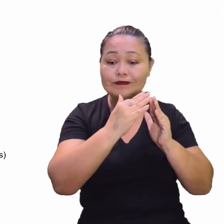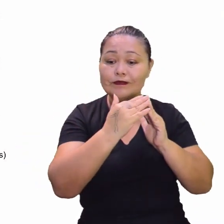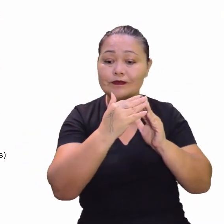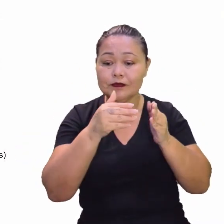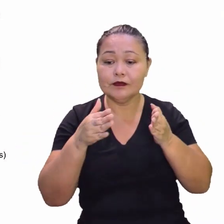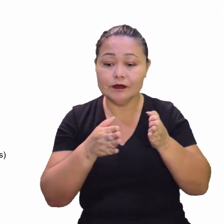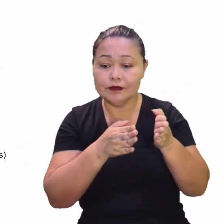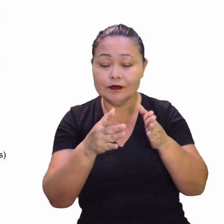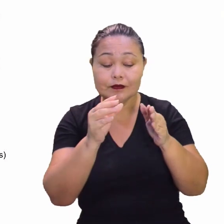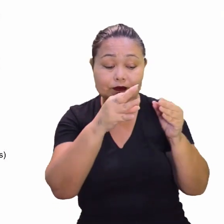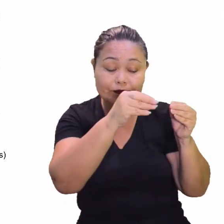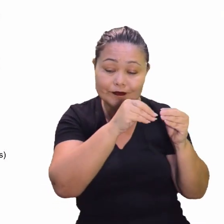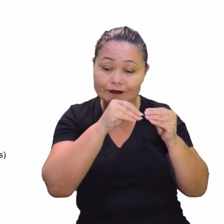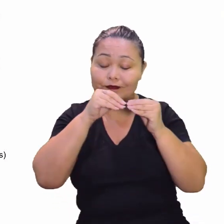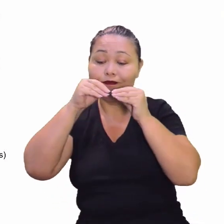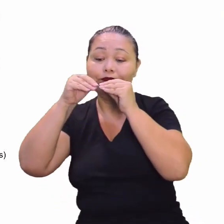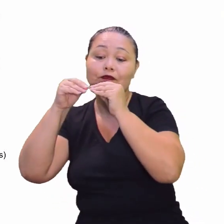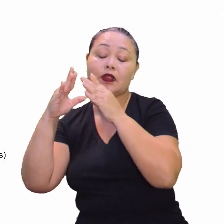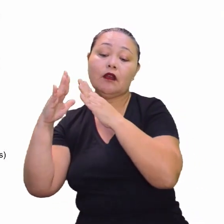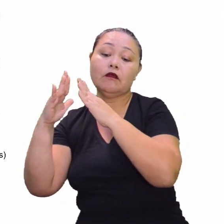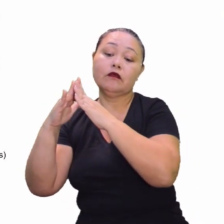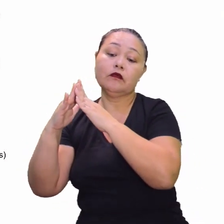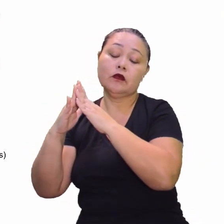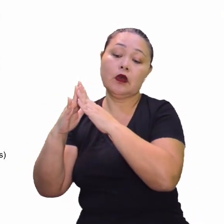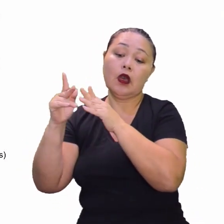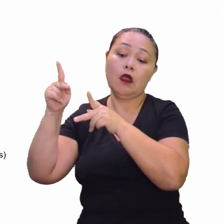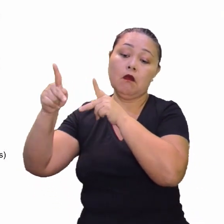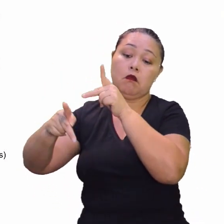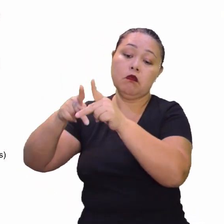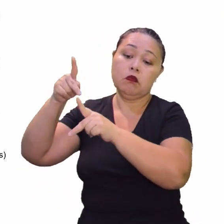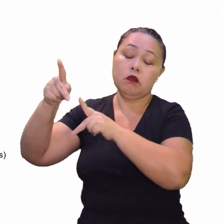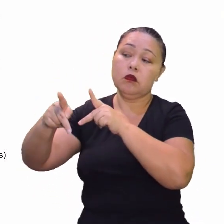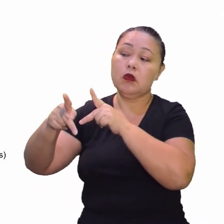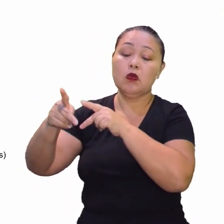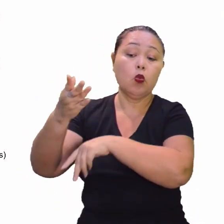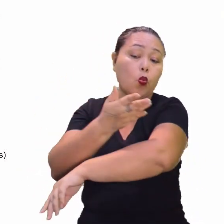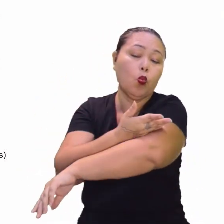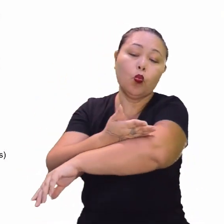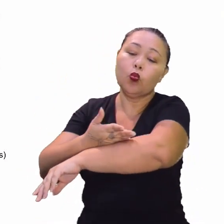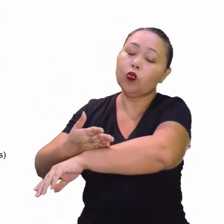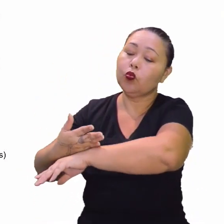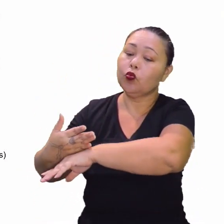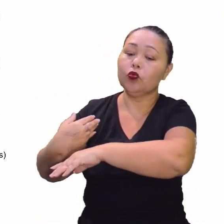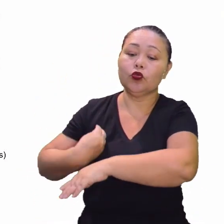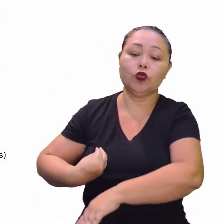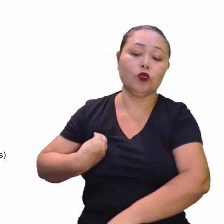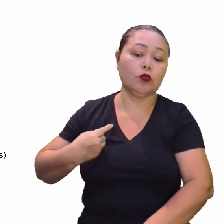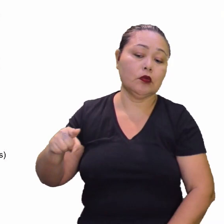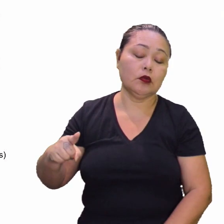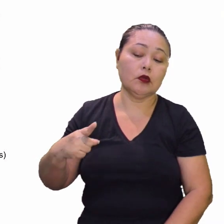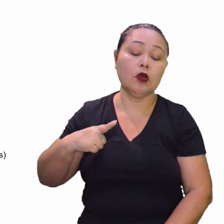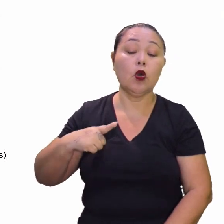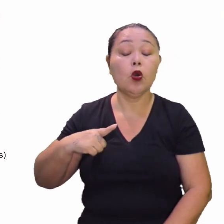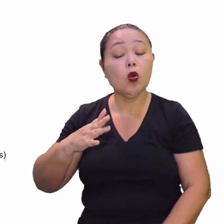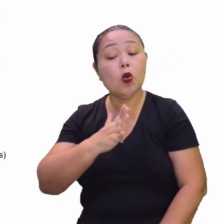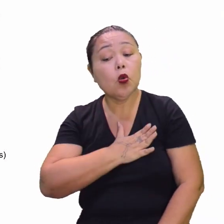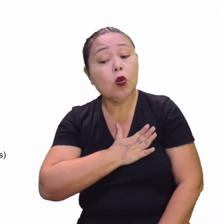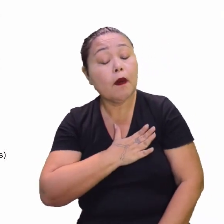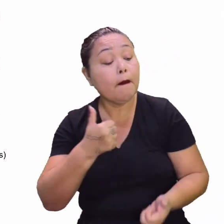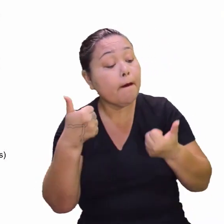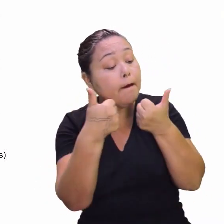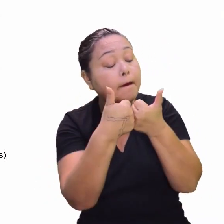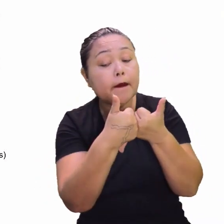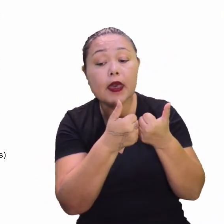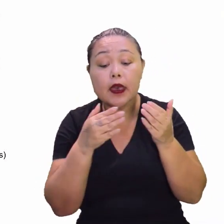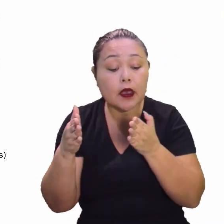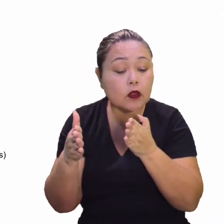Exatamente. Muitas foram colocadas em casas populares. Ele não é acostumado a viver assim. Não, nada disso. Ele gosta de ficar lá na beira do